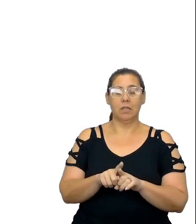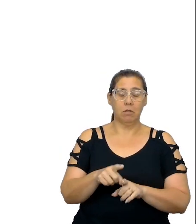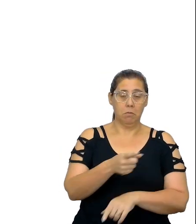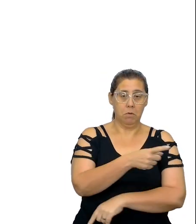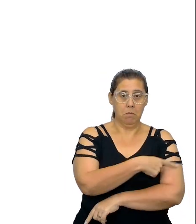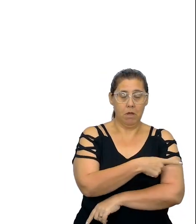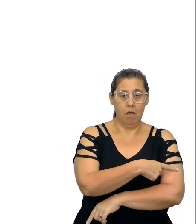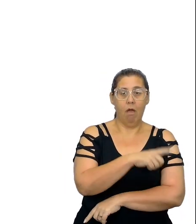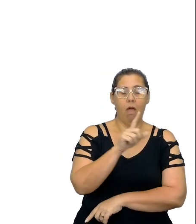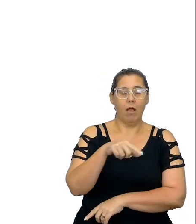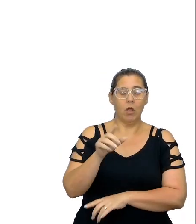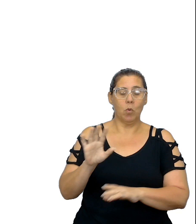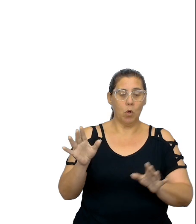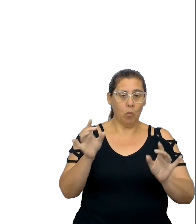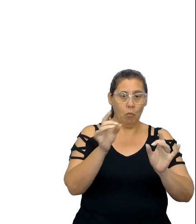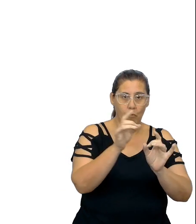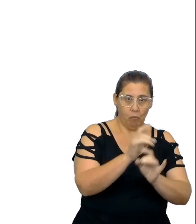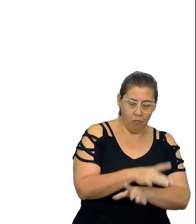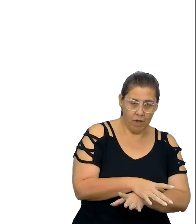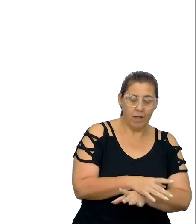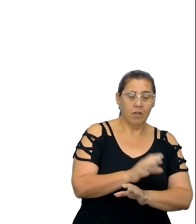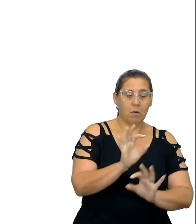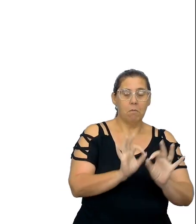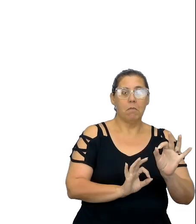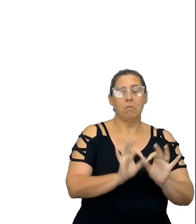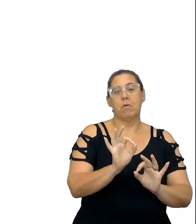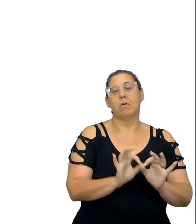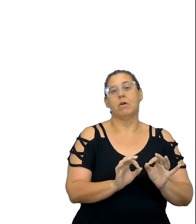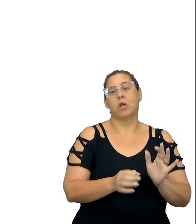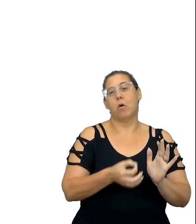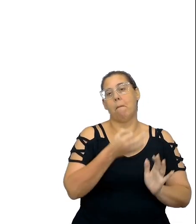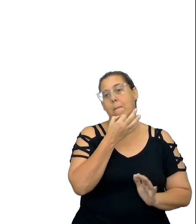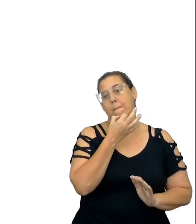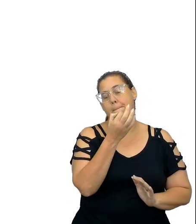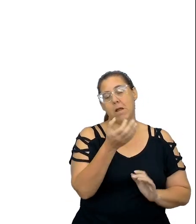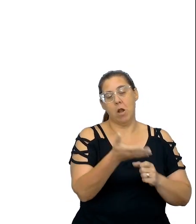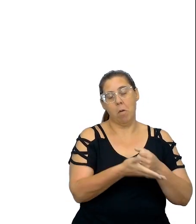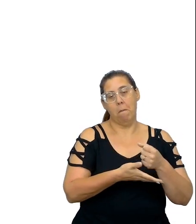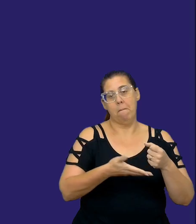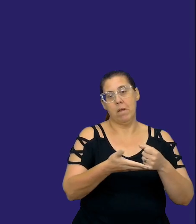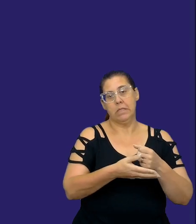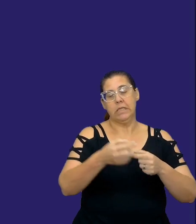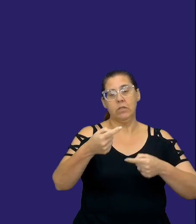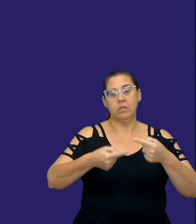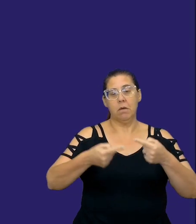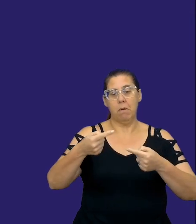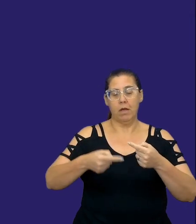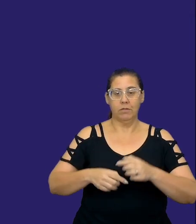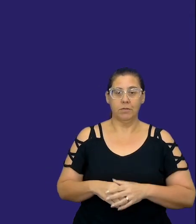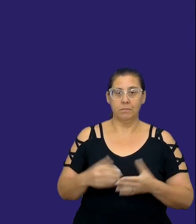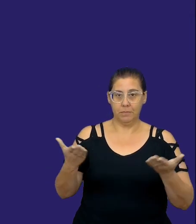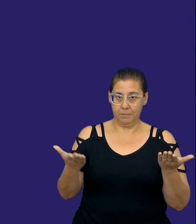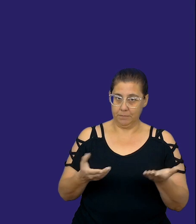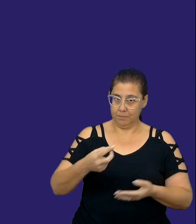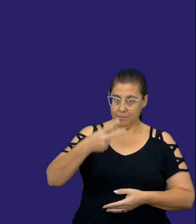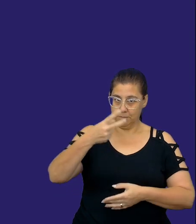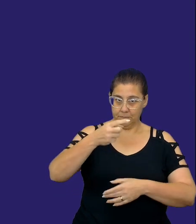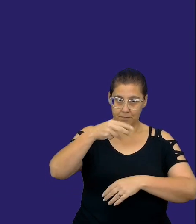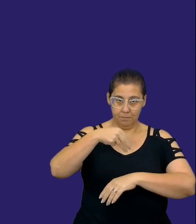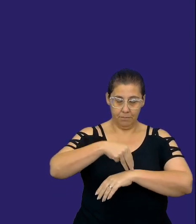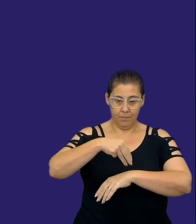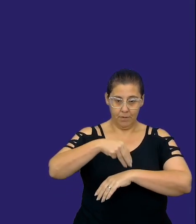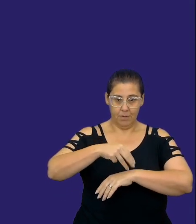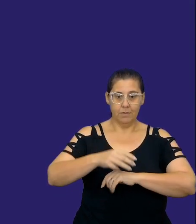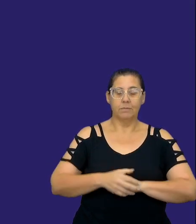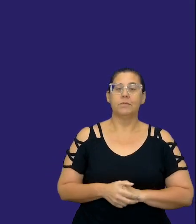série é que no final também eles vão produzir um artigo de opinião baseado nesse debate. Então, vamos aqui para o segundo